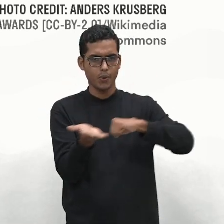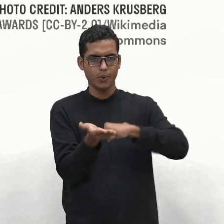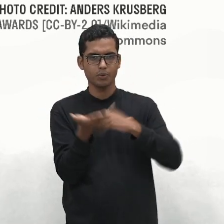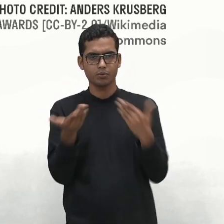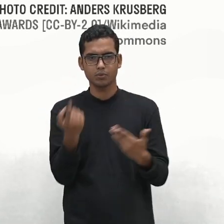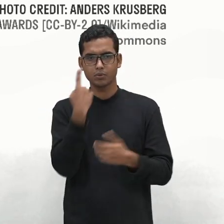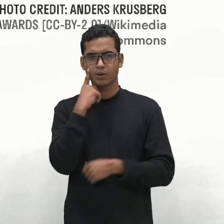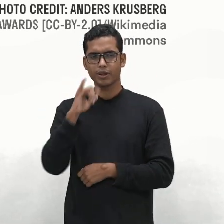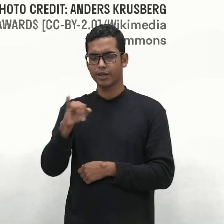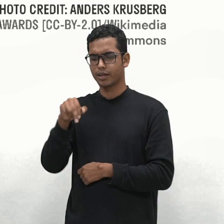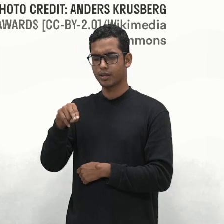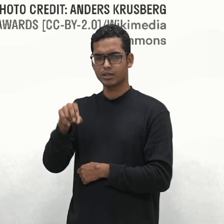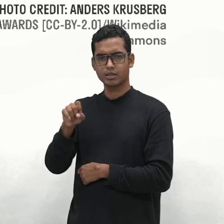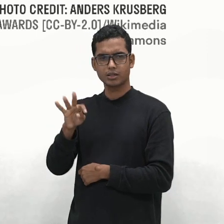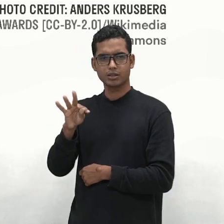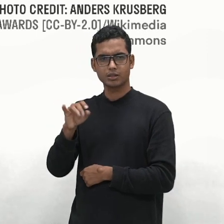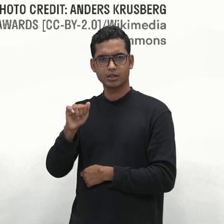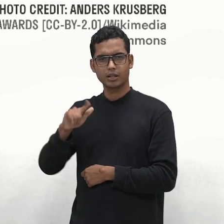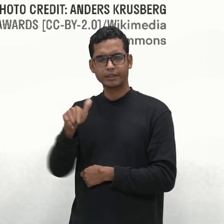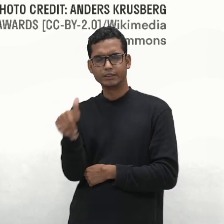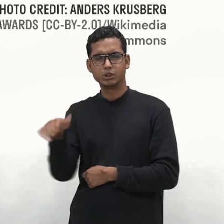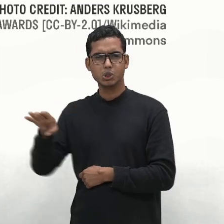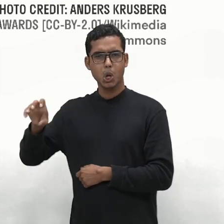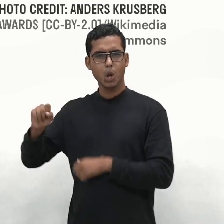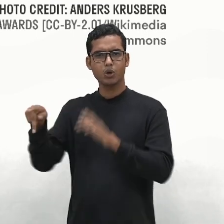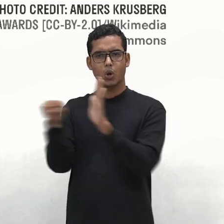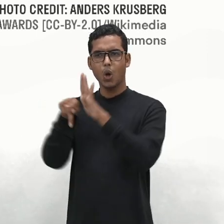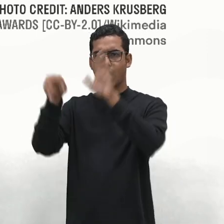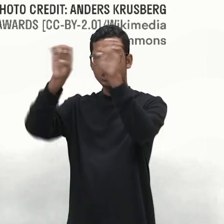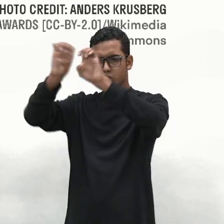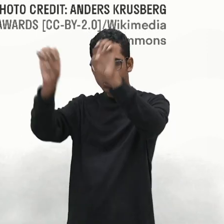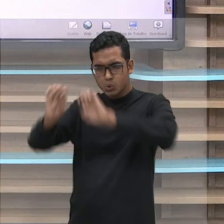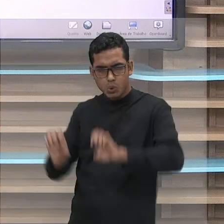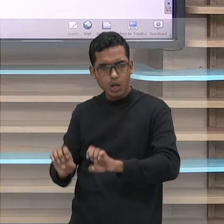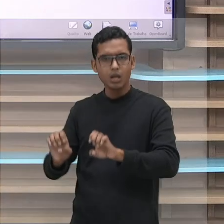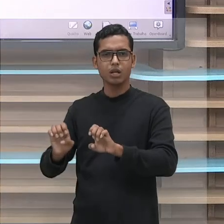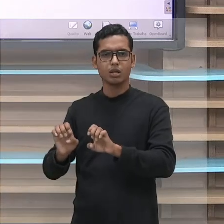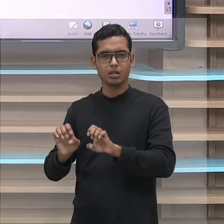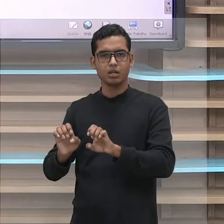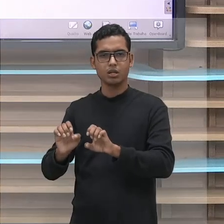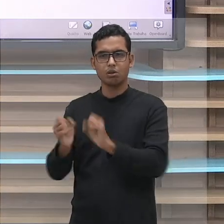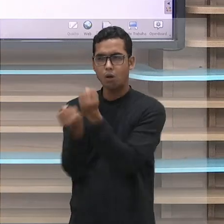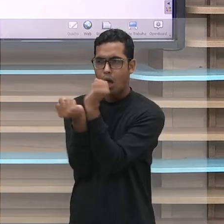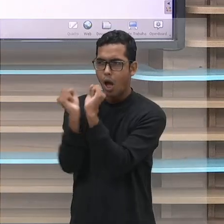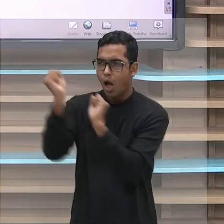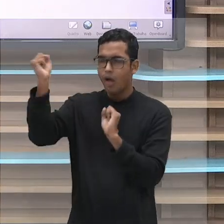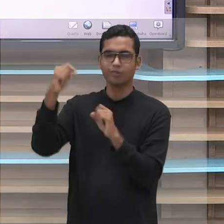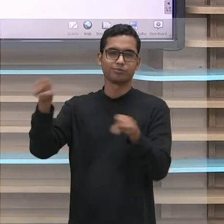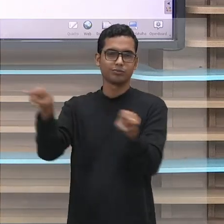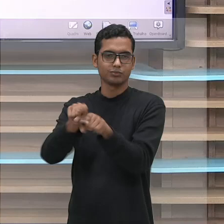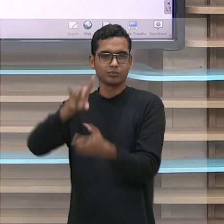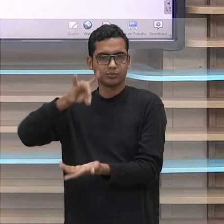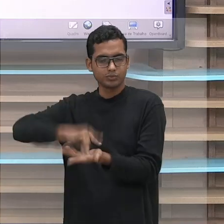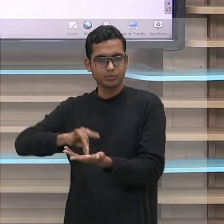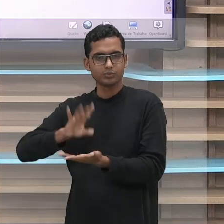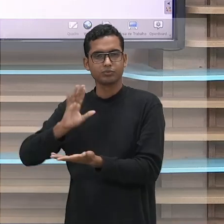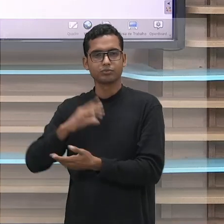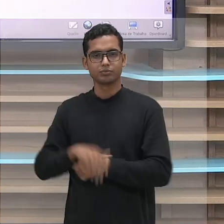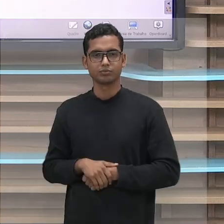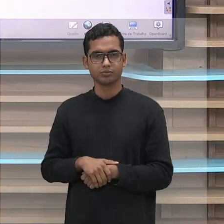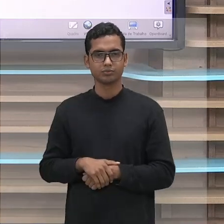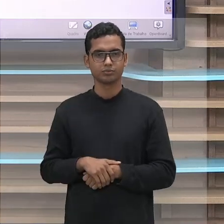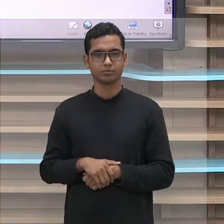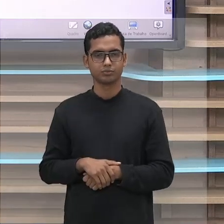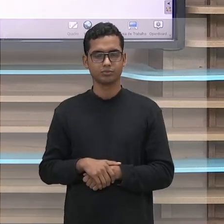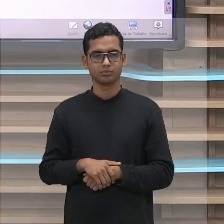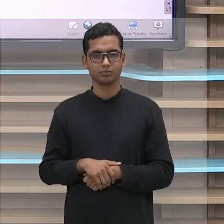instalações monumentais. Então, nesse sentido, a questão de instalações, elas vão estar muito presentes. O que